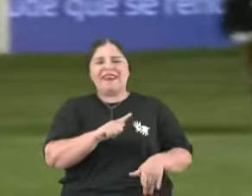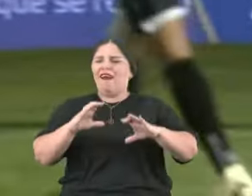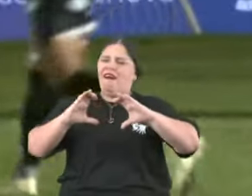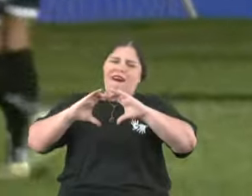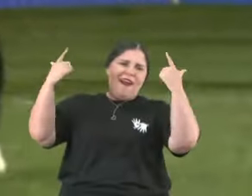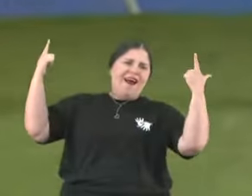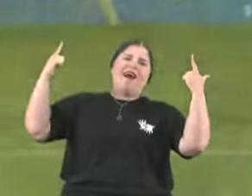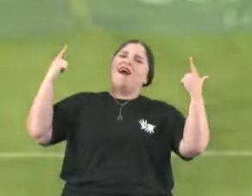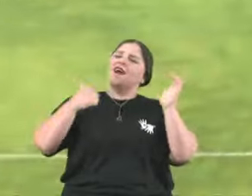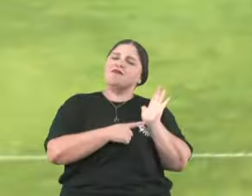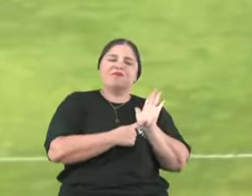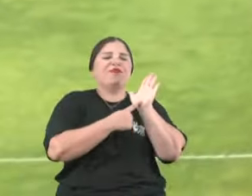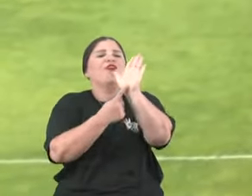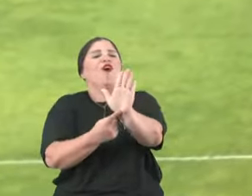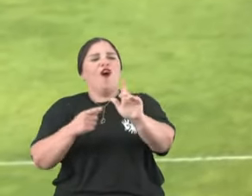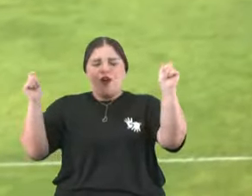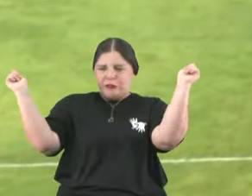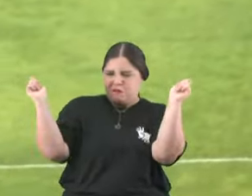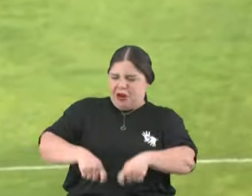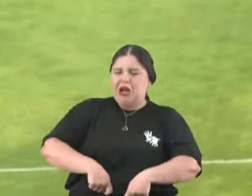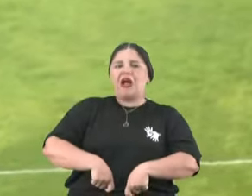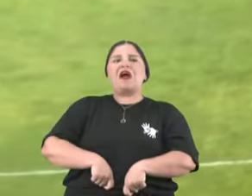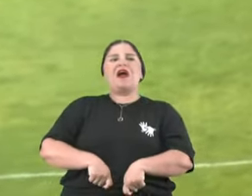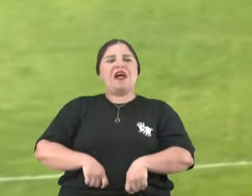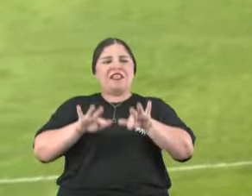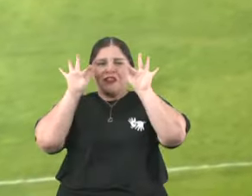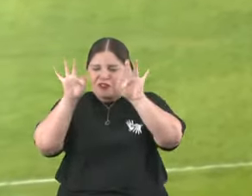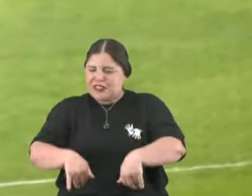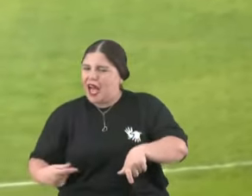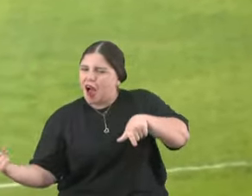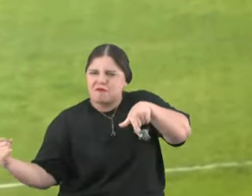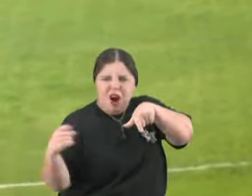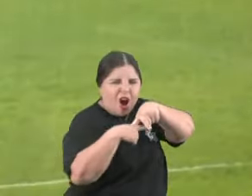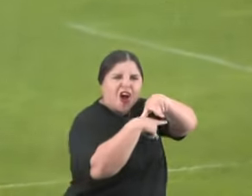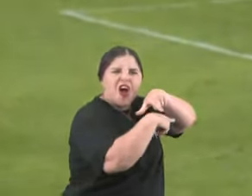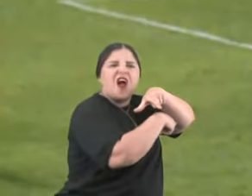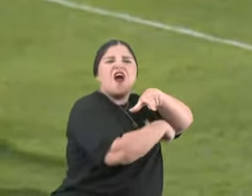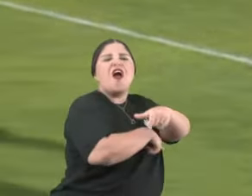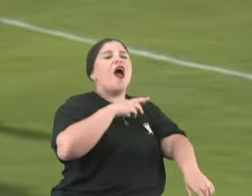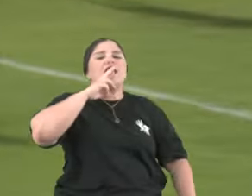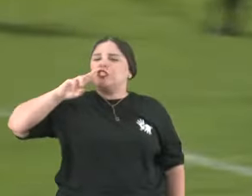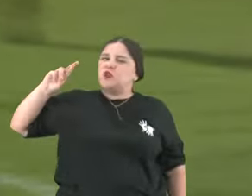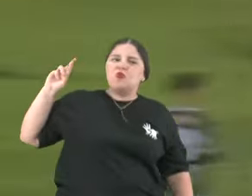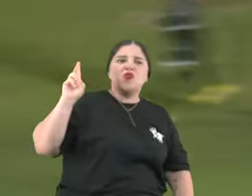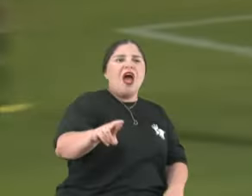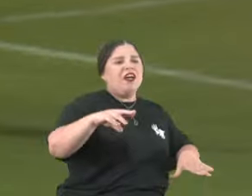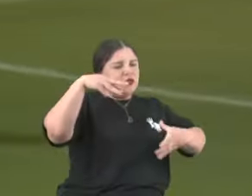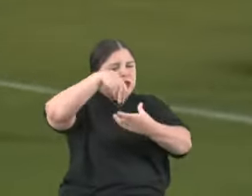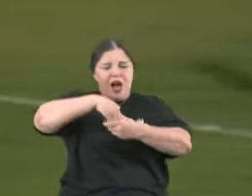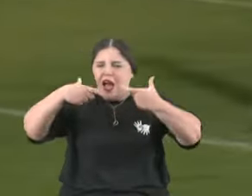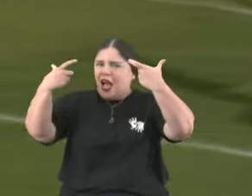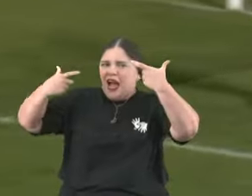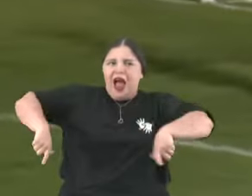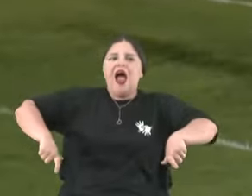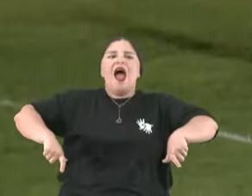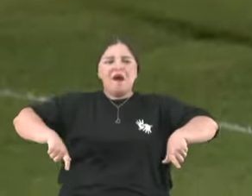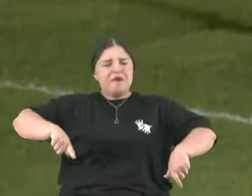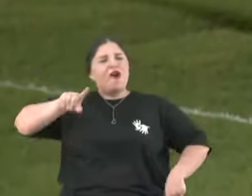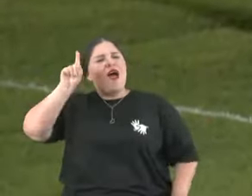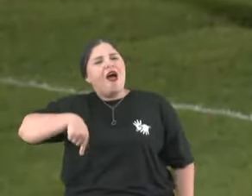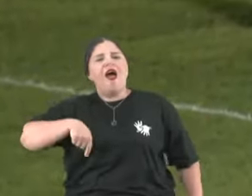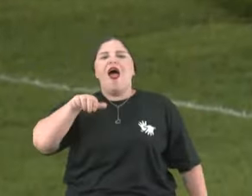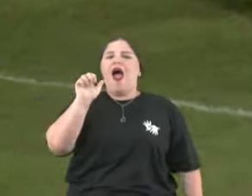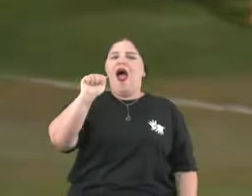diferença da capacidade de finalizar, de dar uma resposta dentro de campo, é o Anselmo Ramon fazendo toda